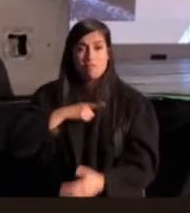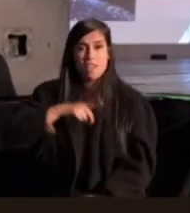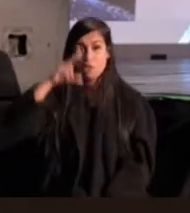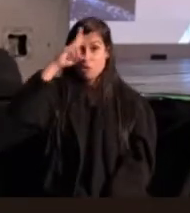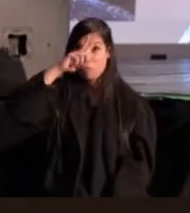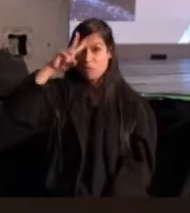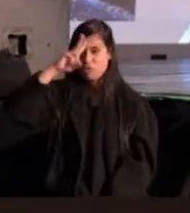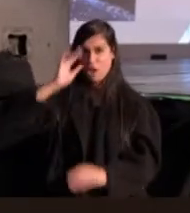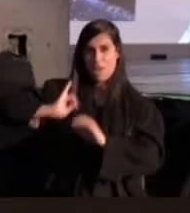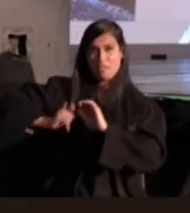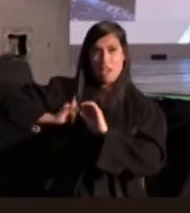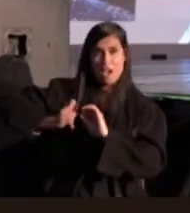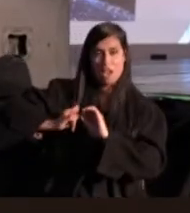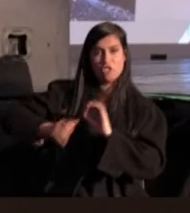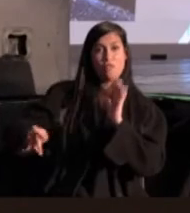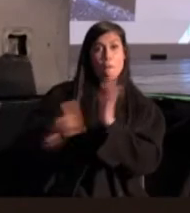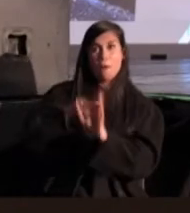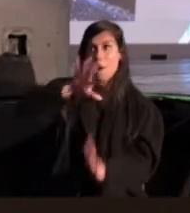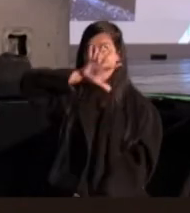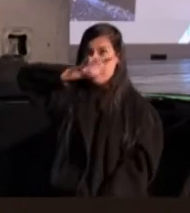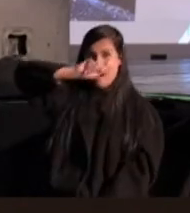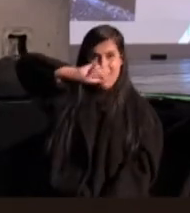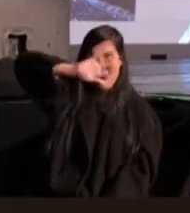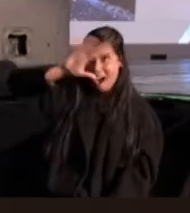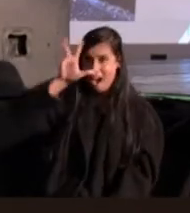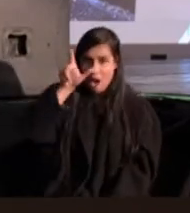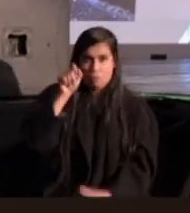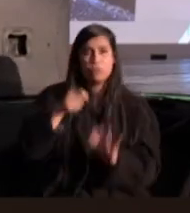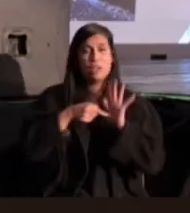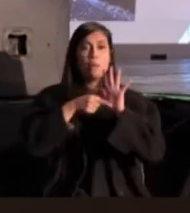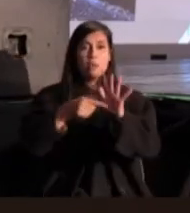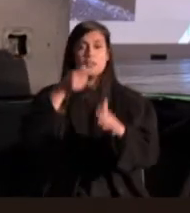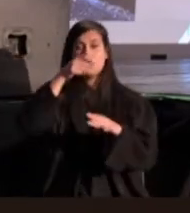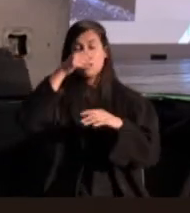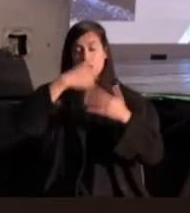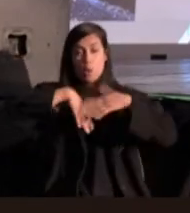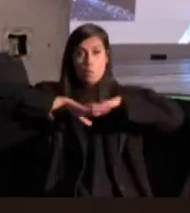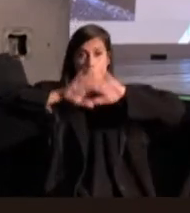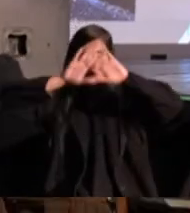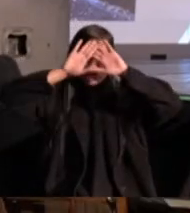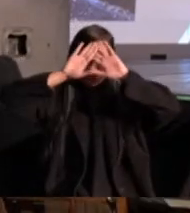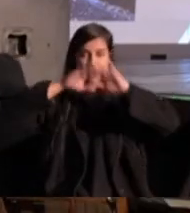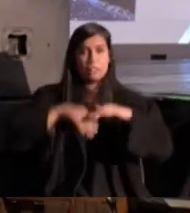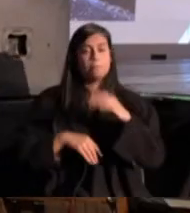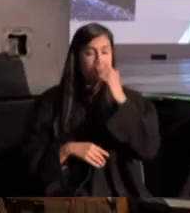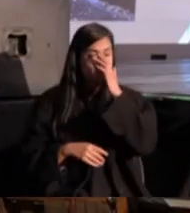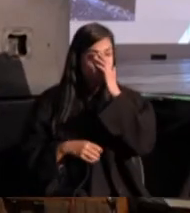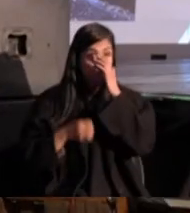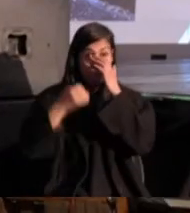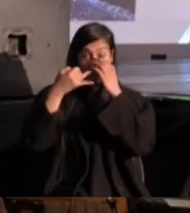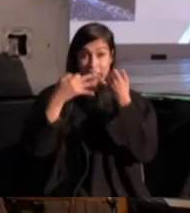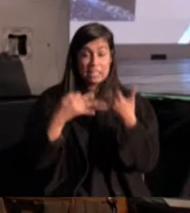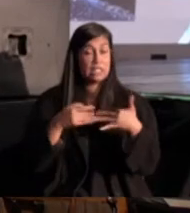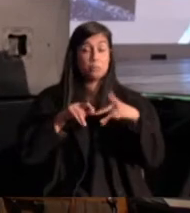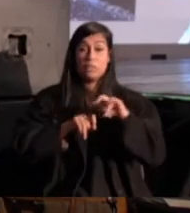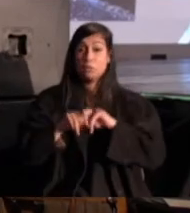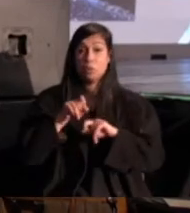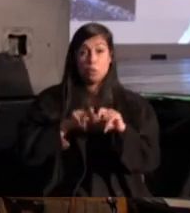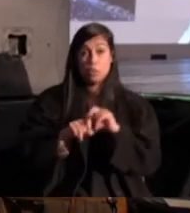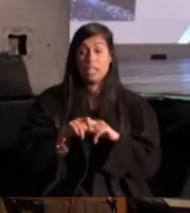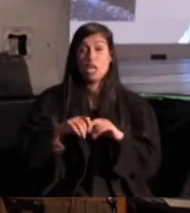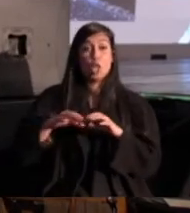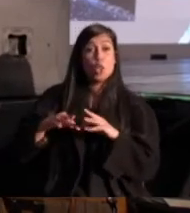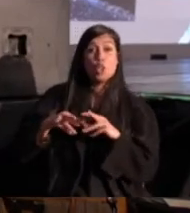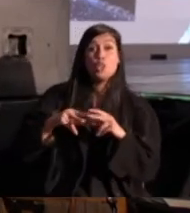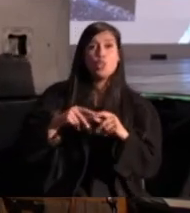das narrativas de apresentação desse orixá, ele quer comer o mundo inteiro e tem que ser contido, porque tudo ele